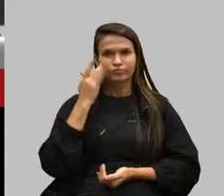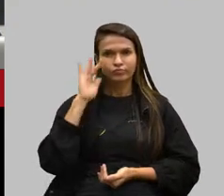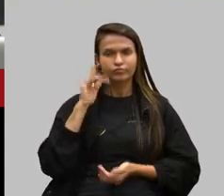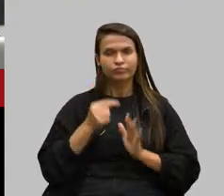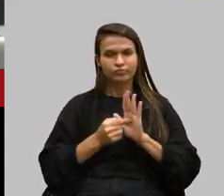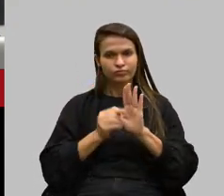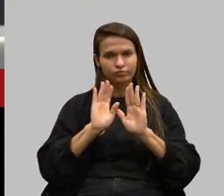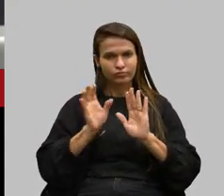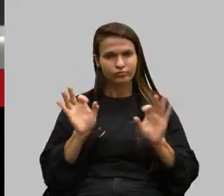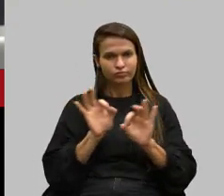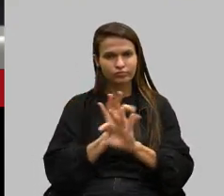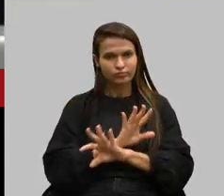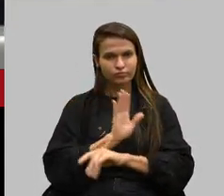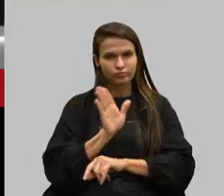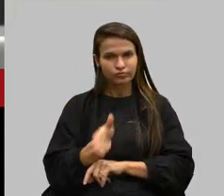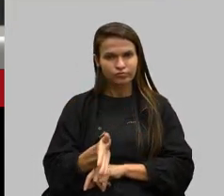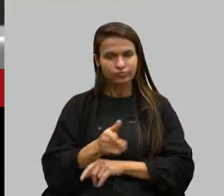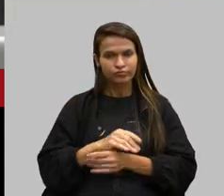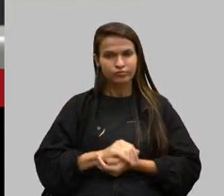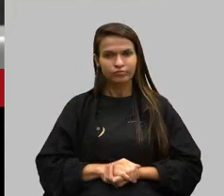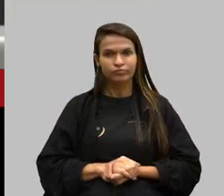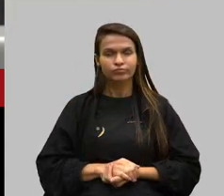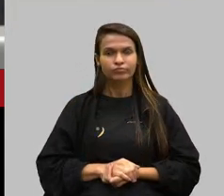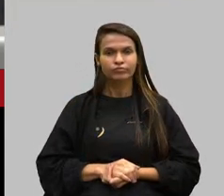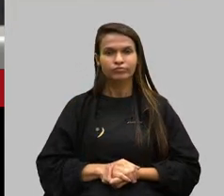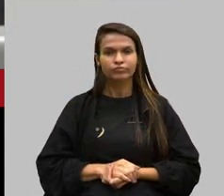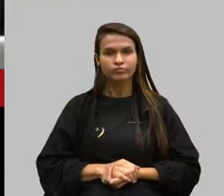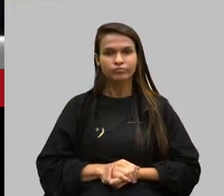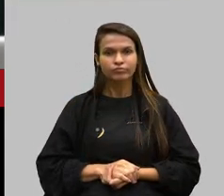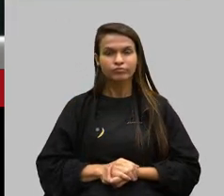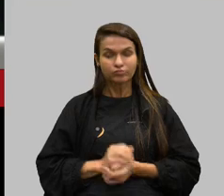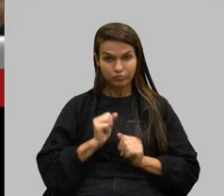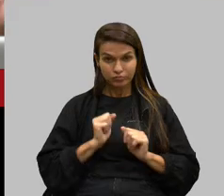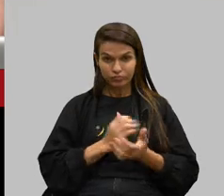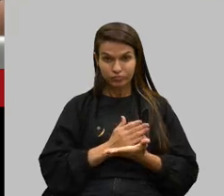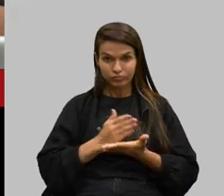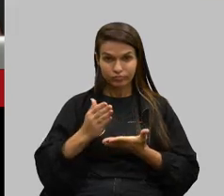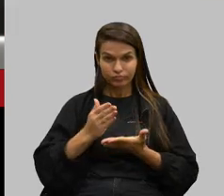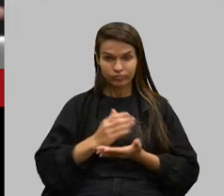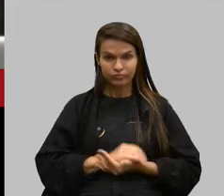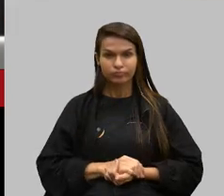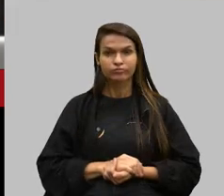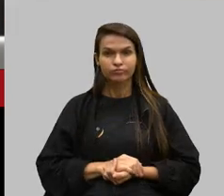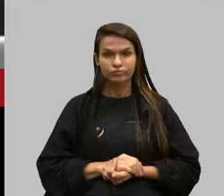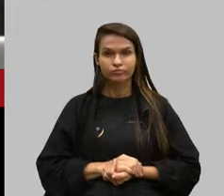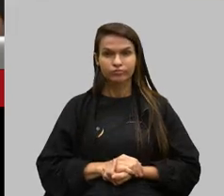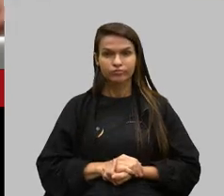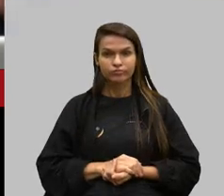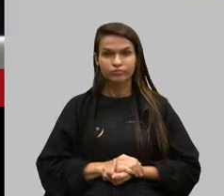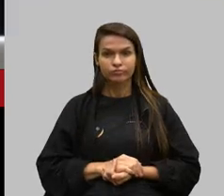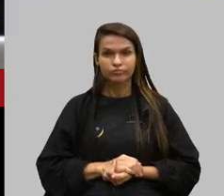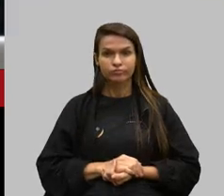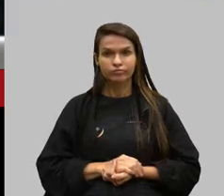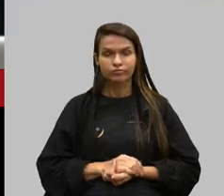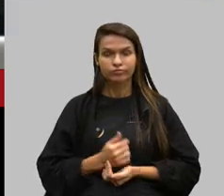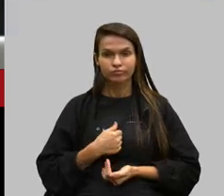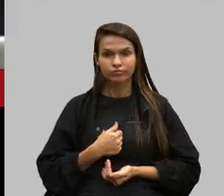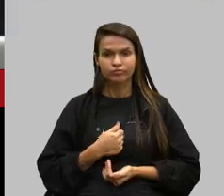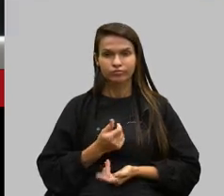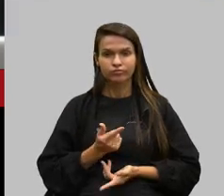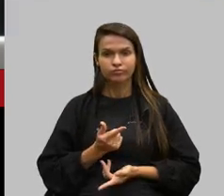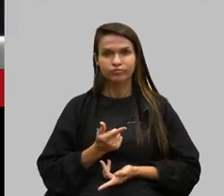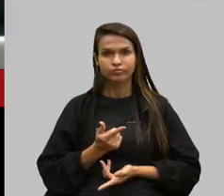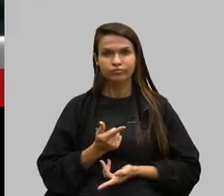pronta ali já gente tá pronta então podemos começar eu que vou passar aqui então presidente